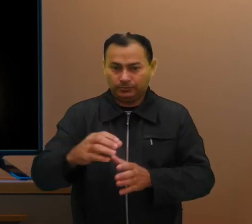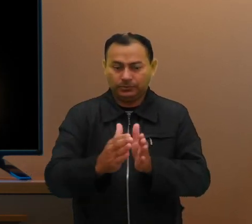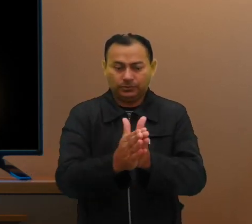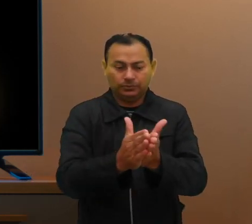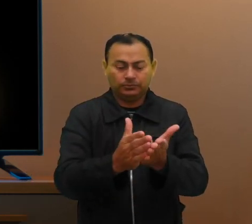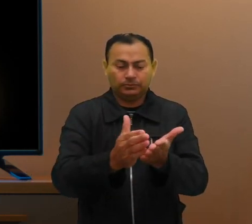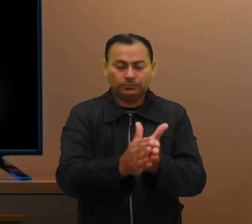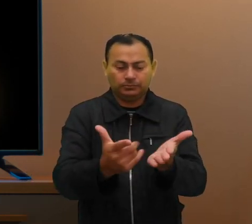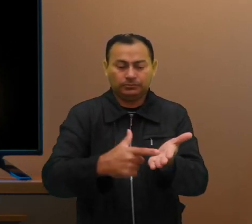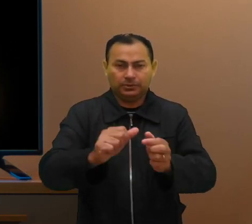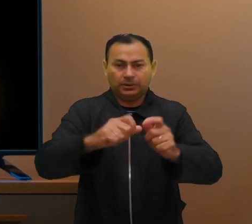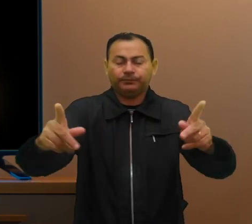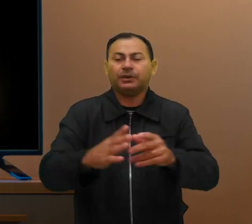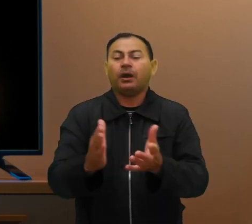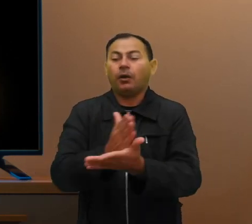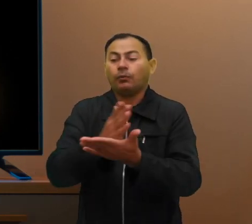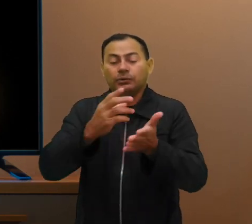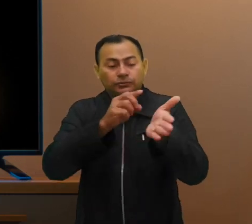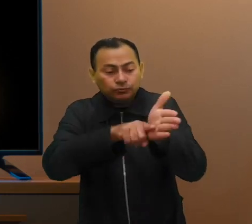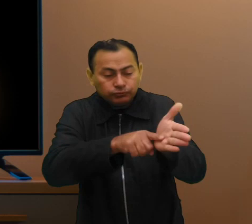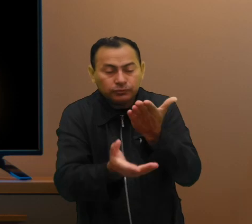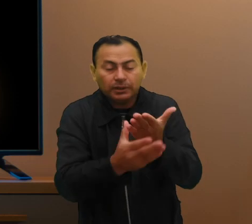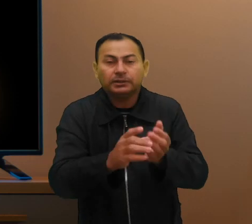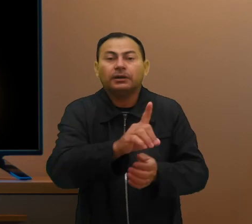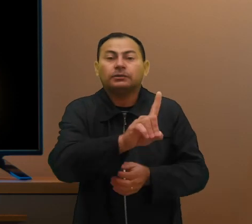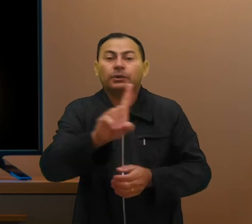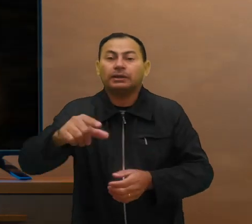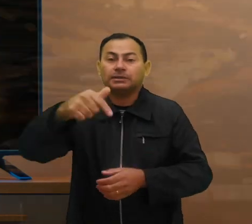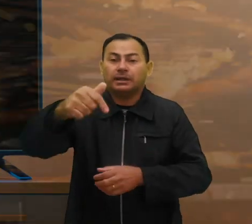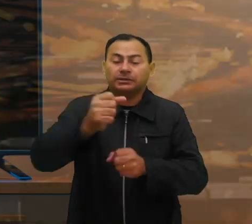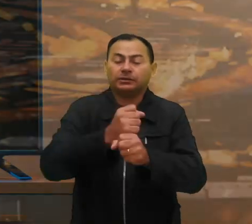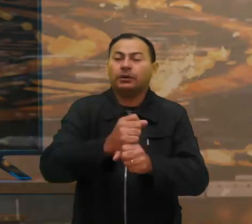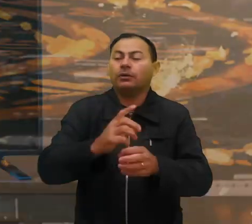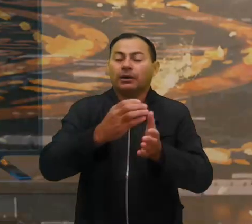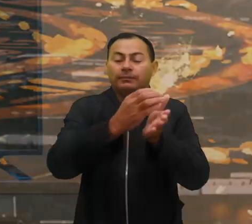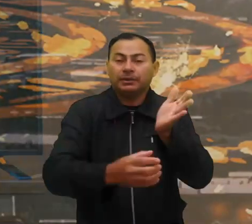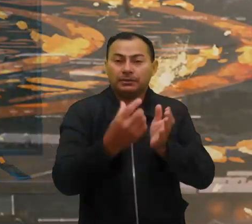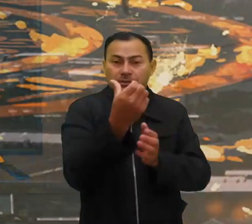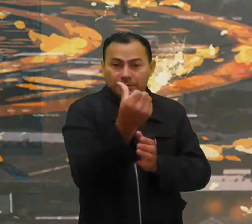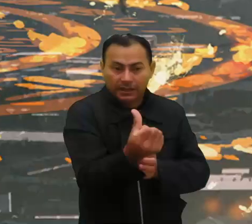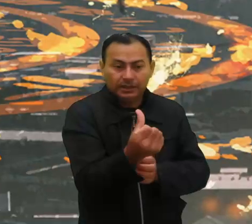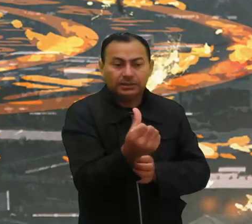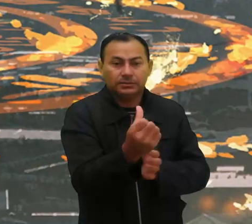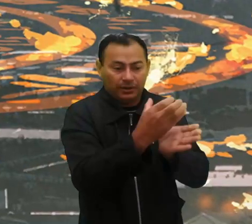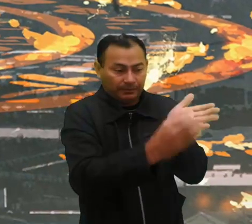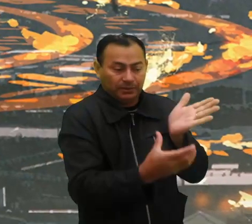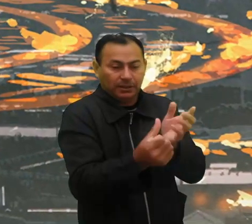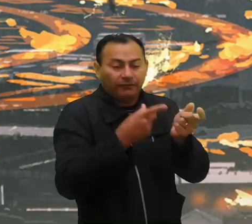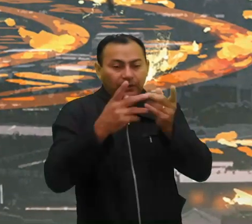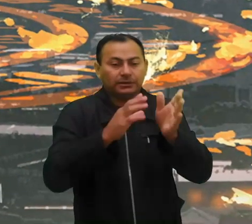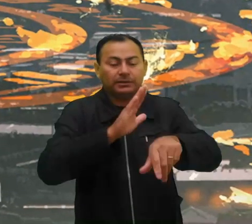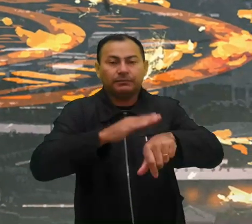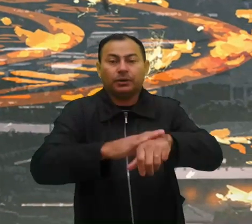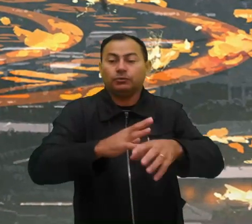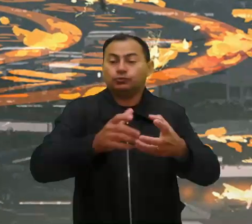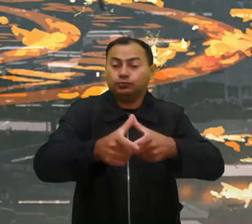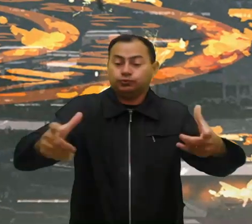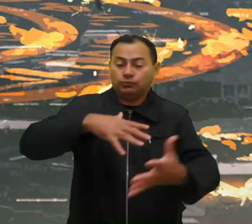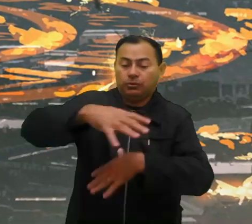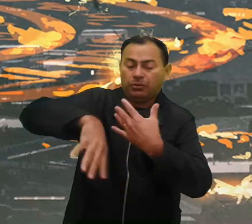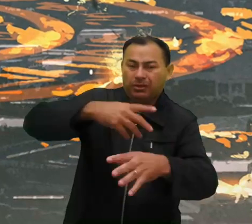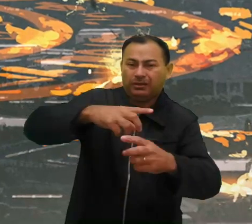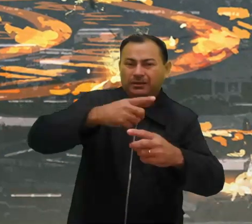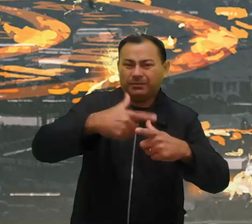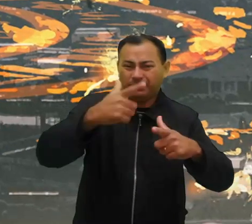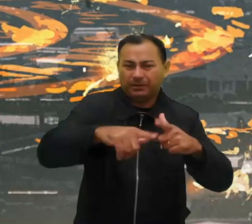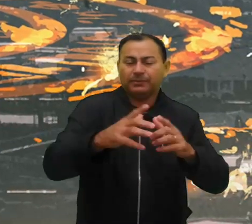estudiosos acreditam que ela durará 7 anos. Os capítulos 6 a 19 enfocam este período. A grande tribulação está